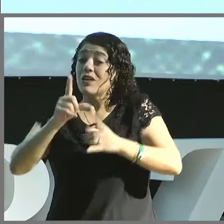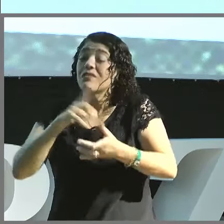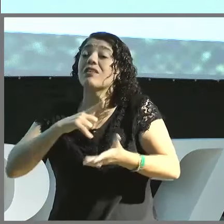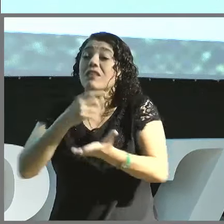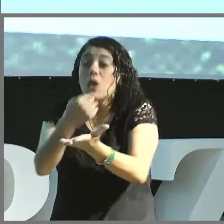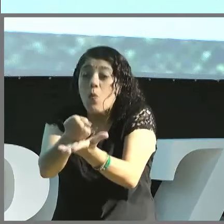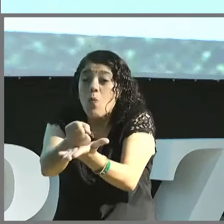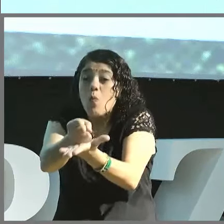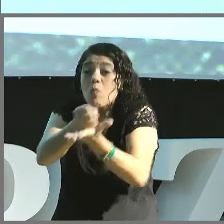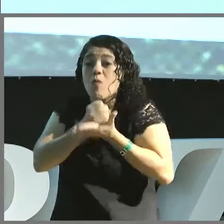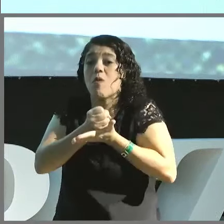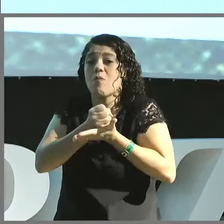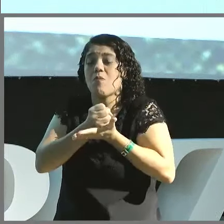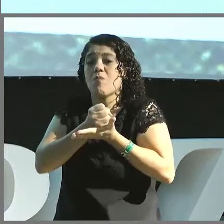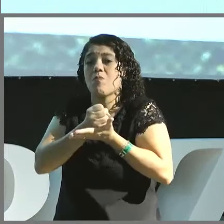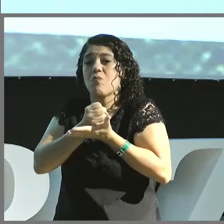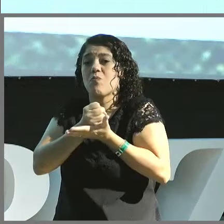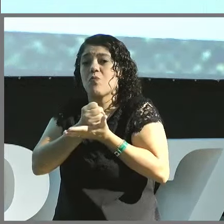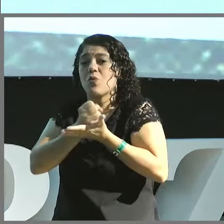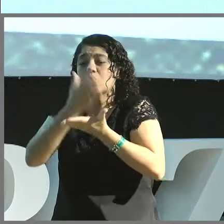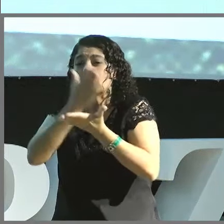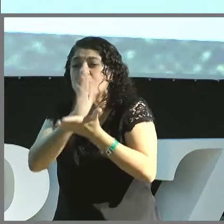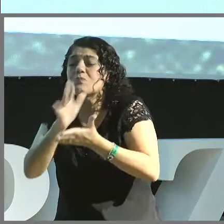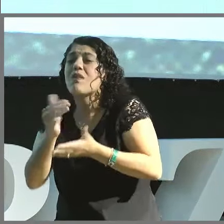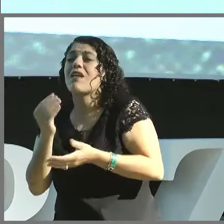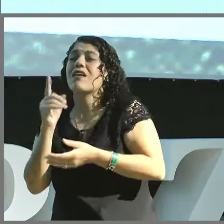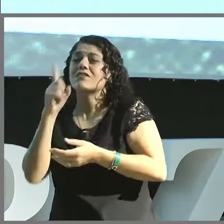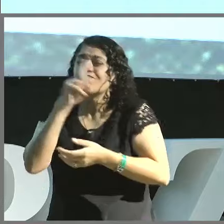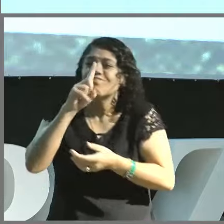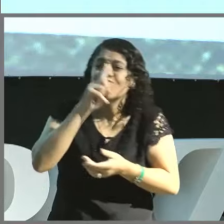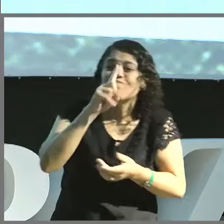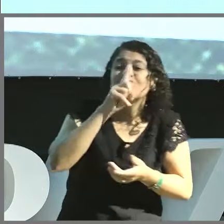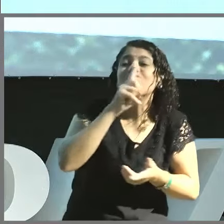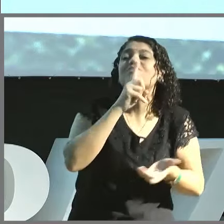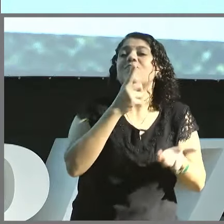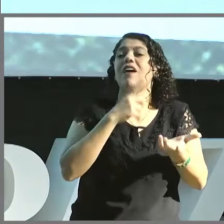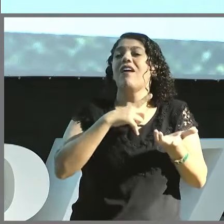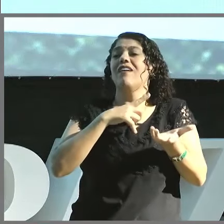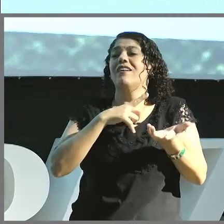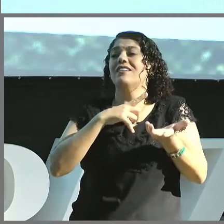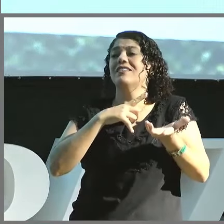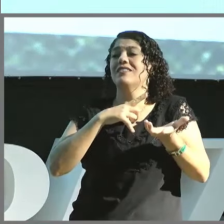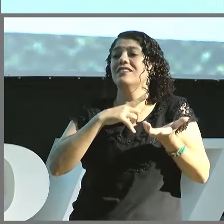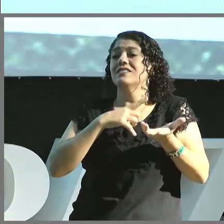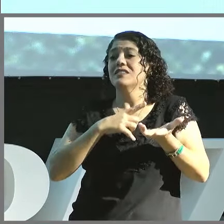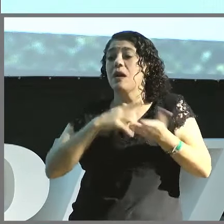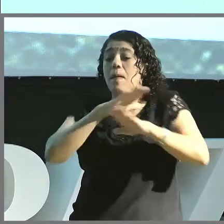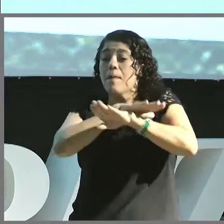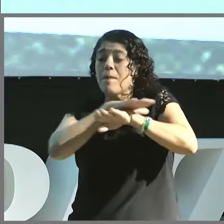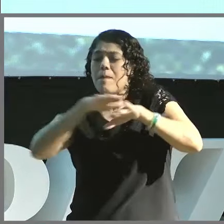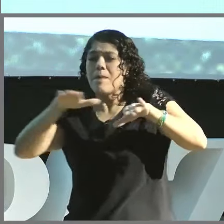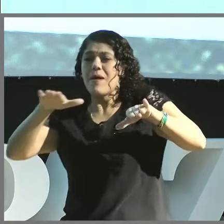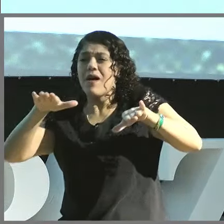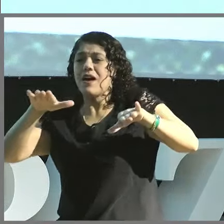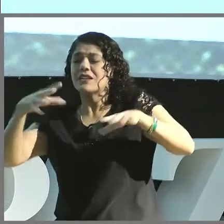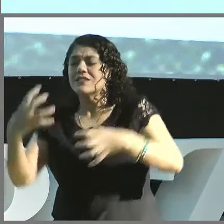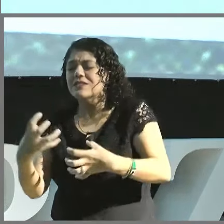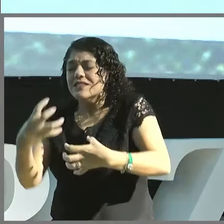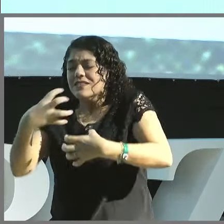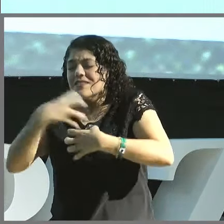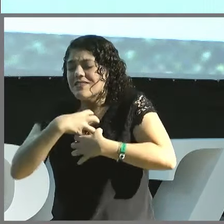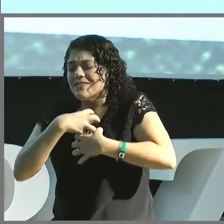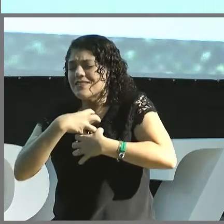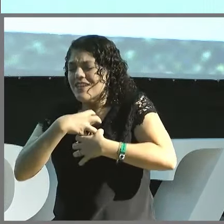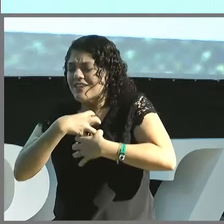quebrando sobre as pedras, o farfalhar das palmeiras a ondular ao vento, sente o quebrar